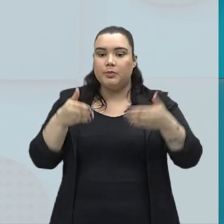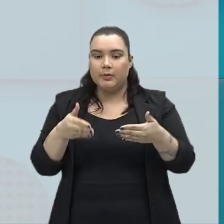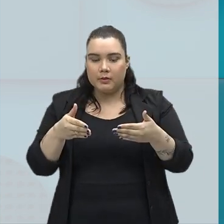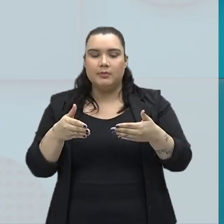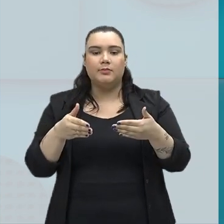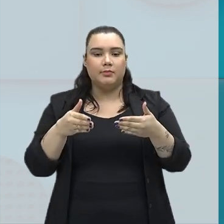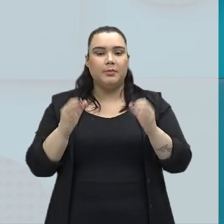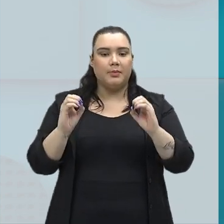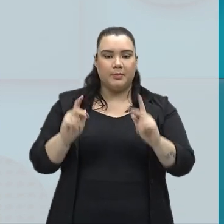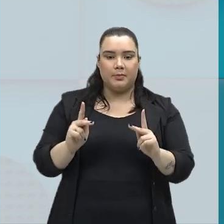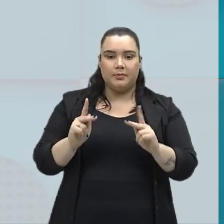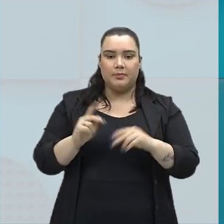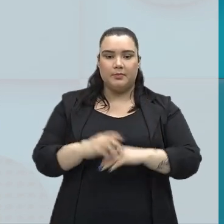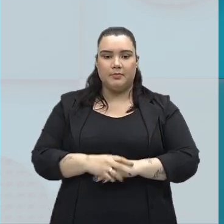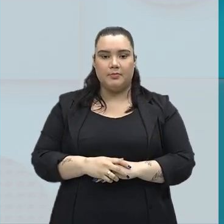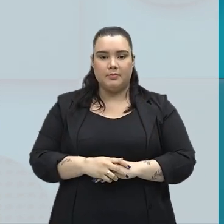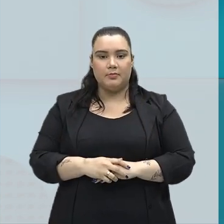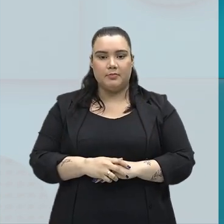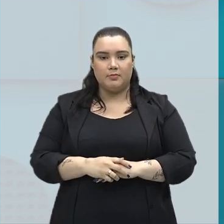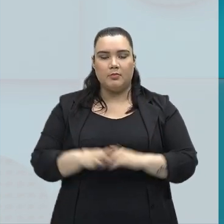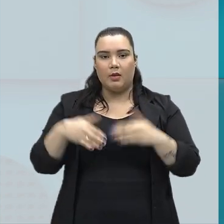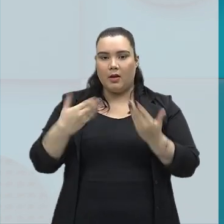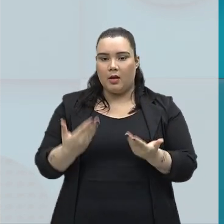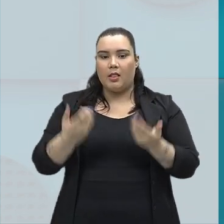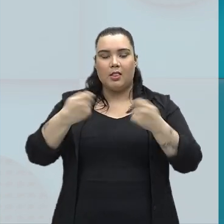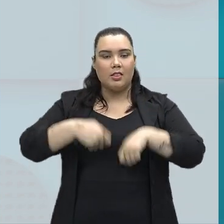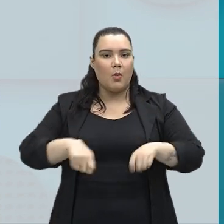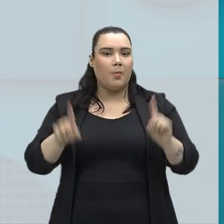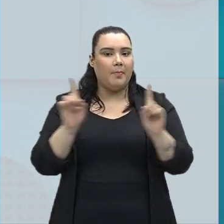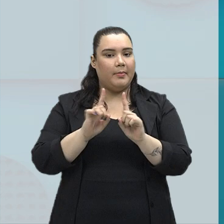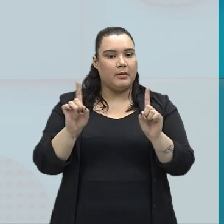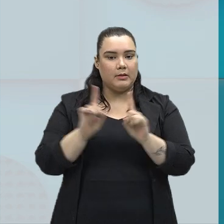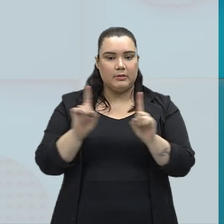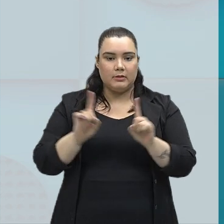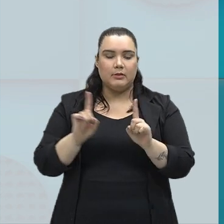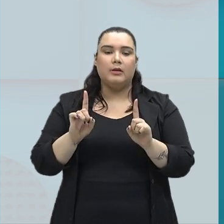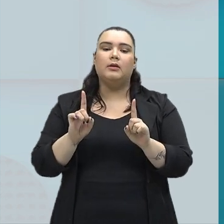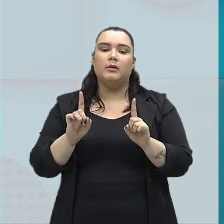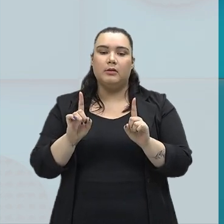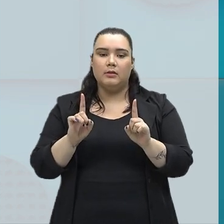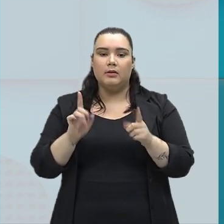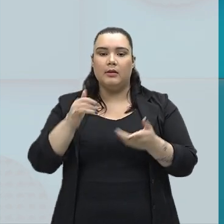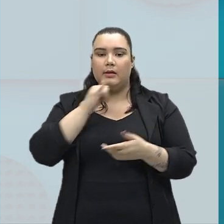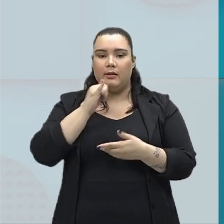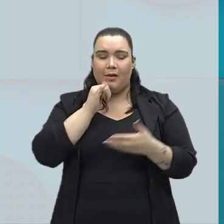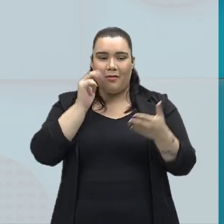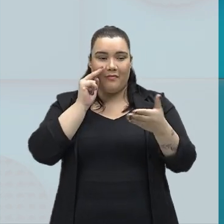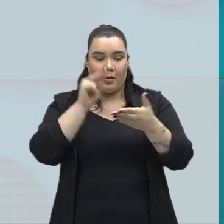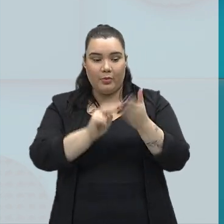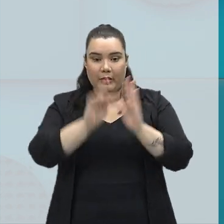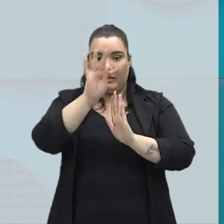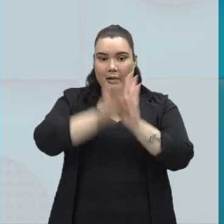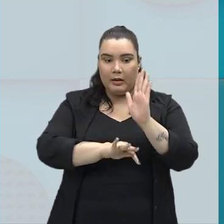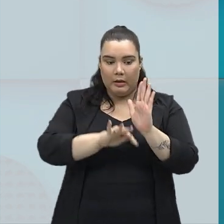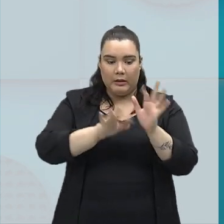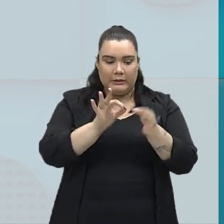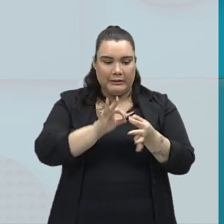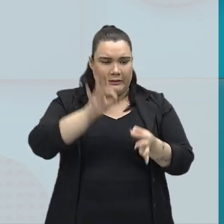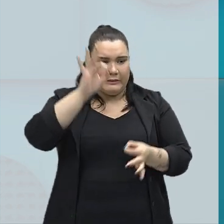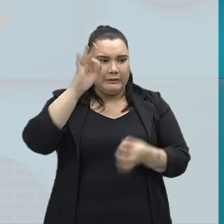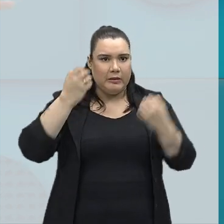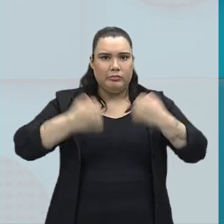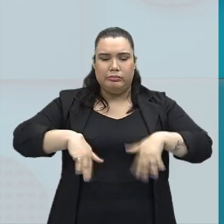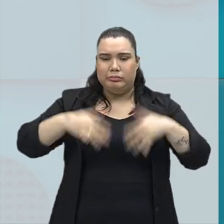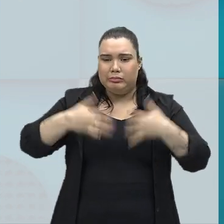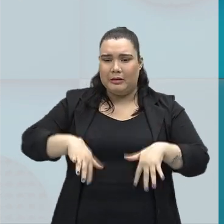específico, tá bom? Então, não existe a necessidade de... me deparei com um texto, meu Deus, e agora? Tá todo